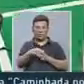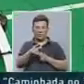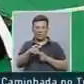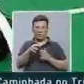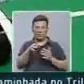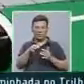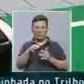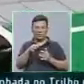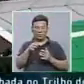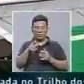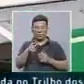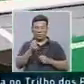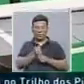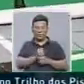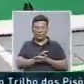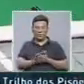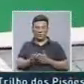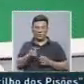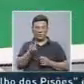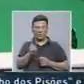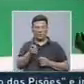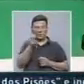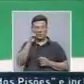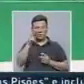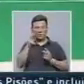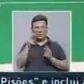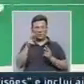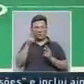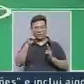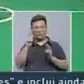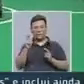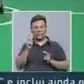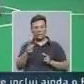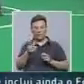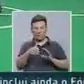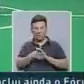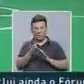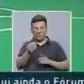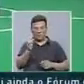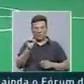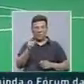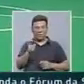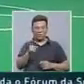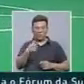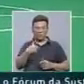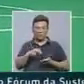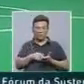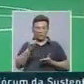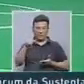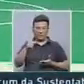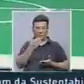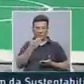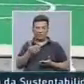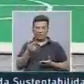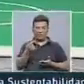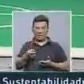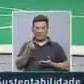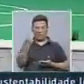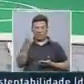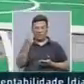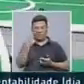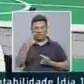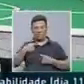ela, e então eles simplesmente não fazem nada. Quais são as vossas expectativas? Vão marcar muitos golos ou não? Esperamos que sim, claro. Muito obrigada. É, portanto, apenas uma